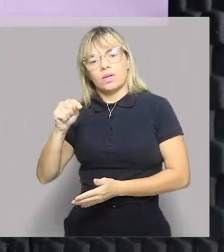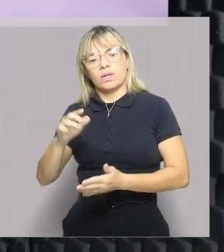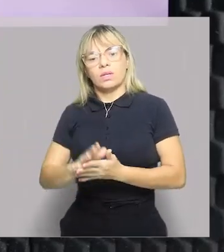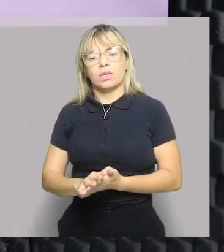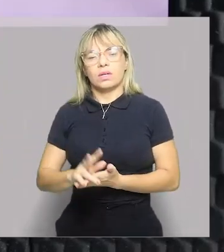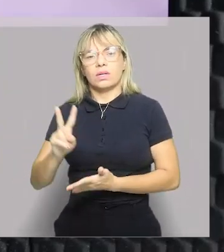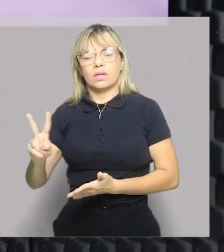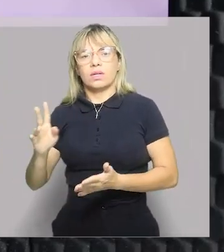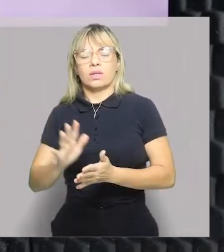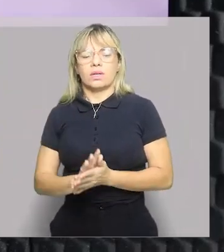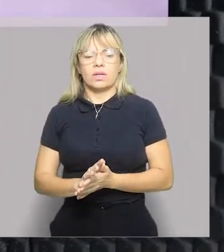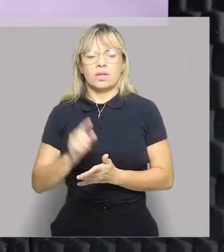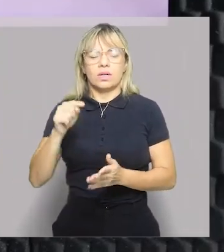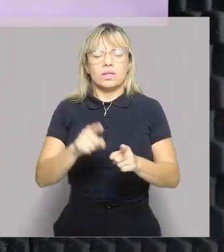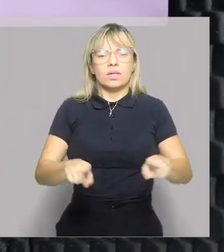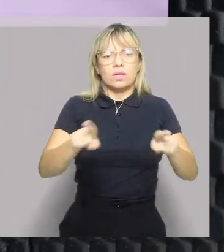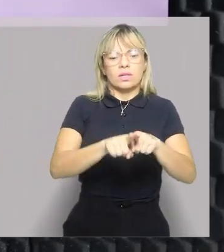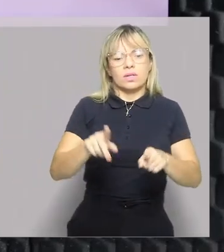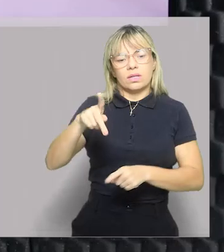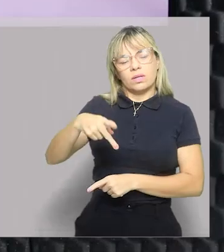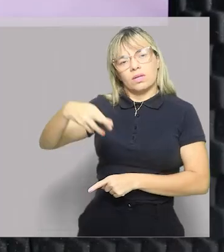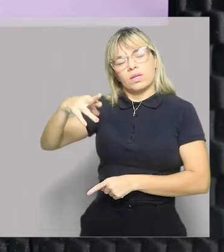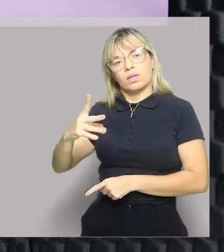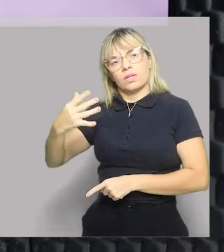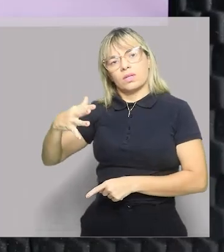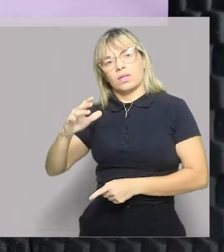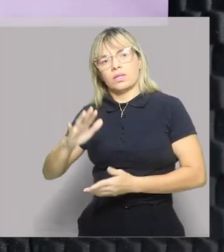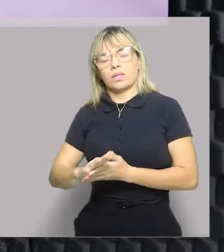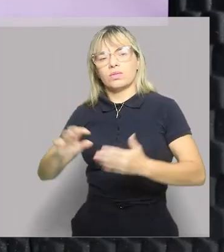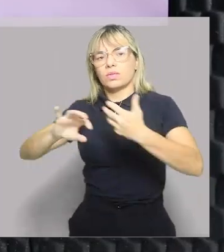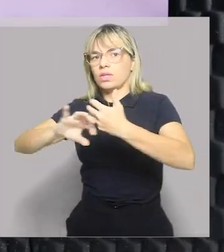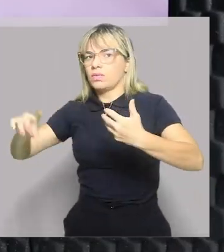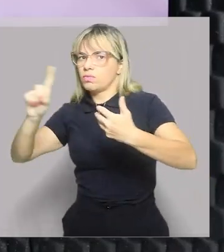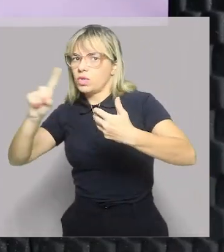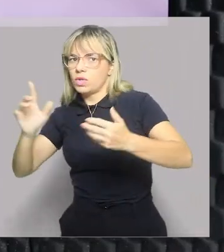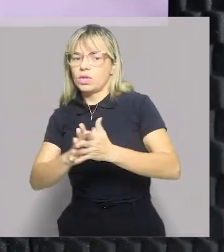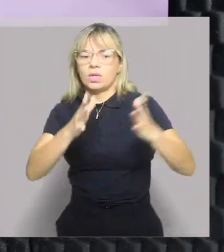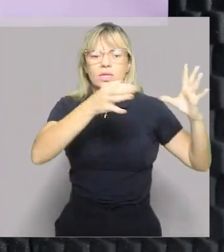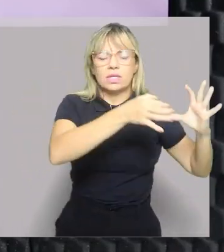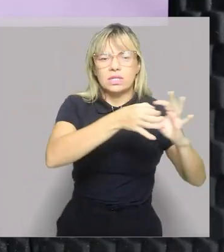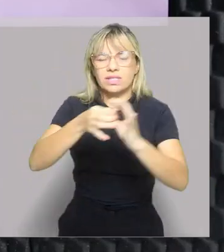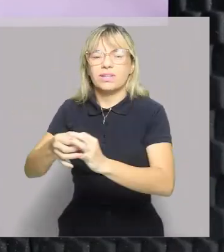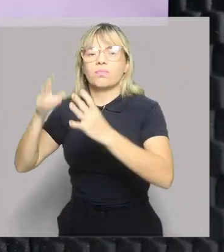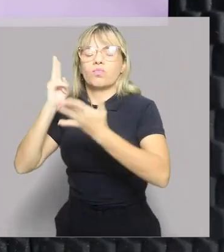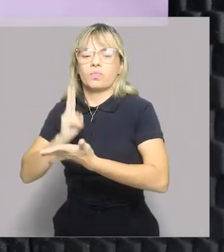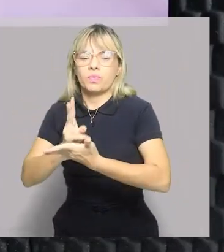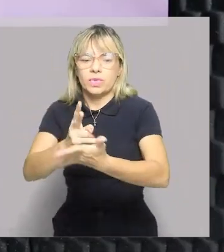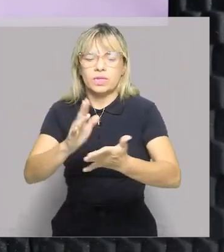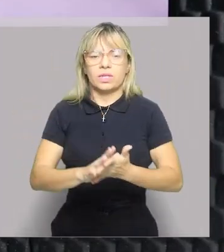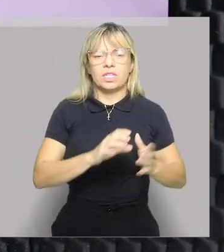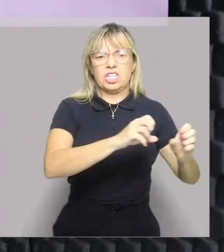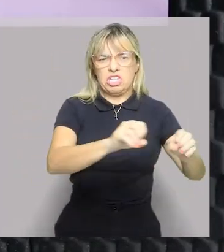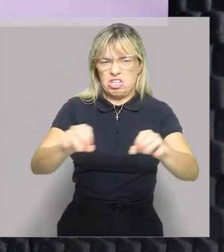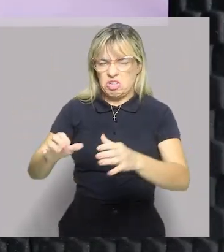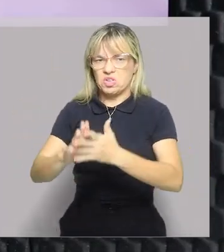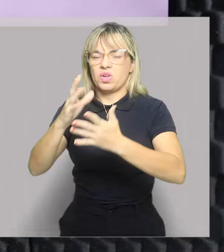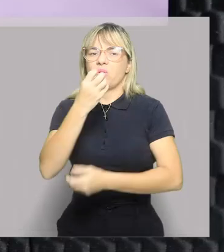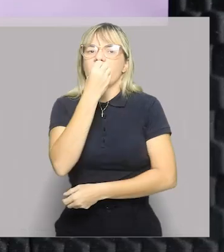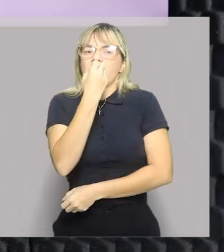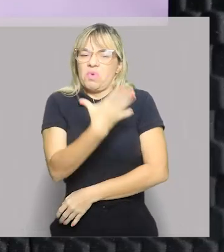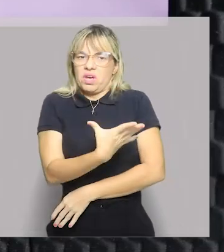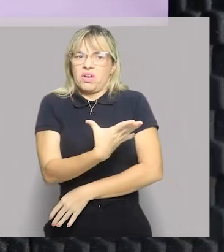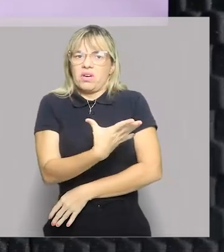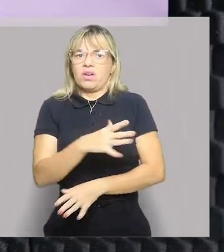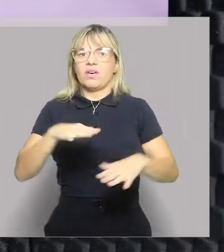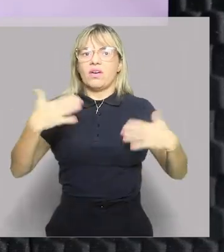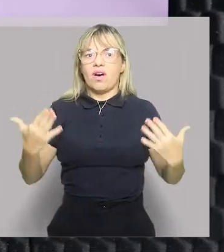isolada, ele se dá sempre dentro de um contexto. Por exemplo, se eu digo Ele ensina muito bem. Você está diante de